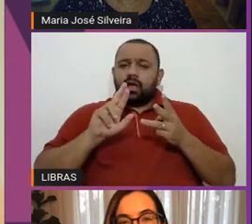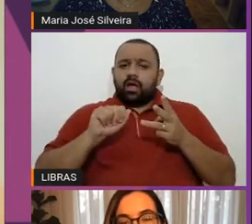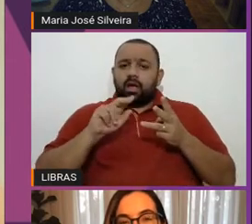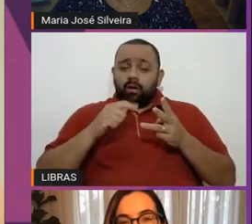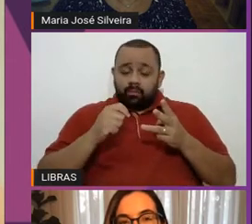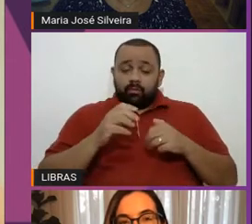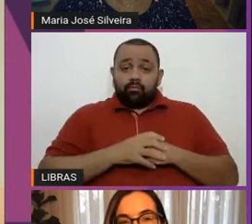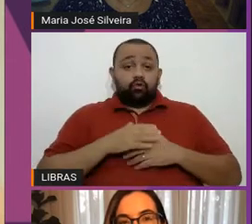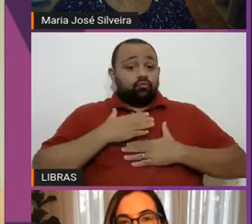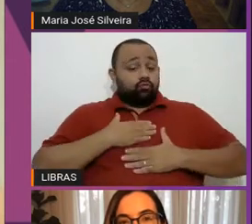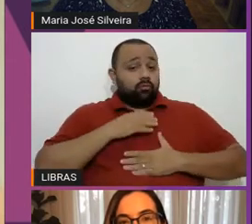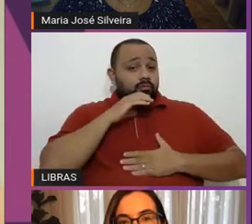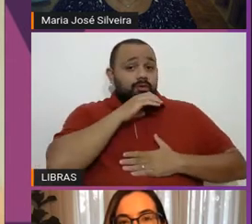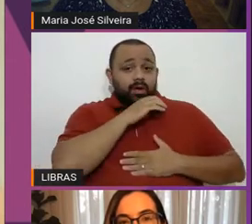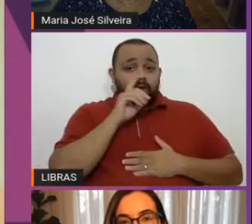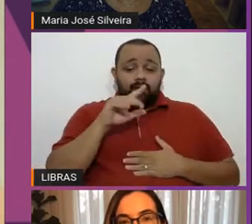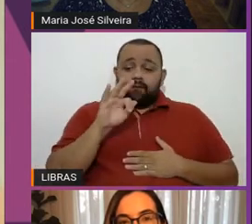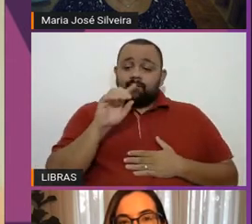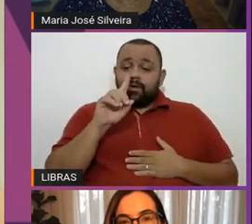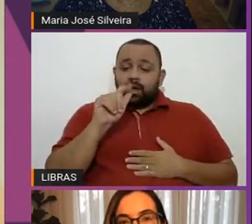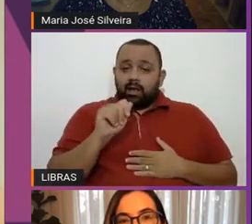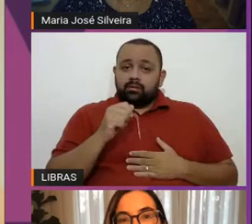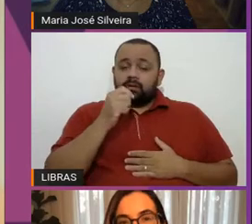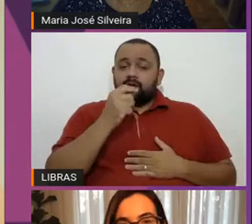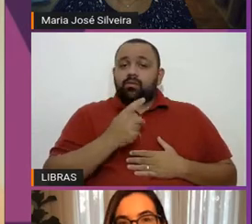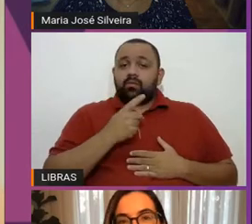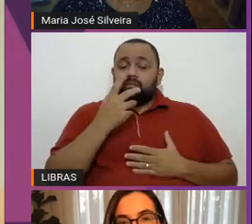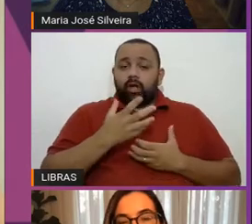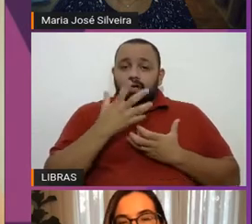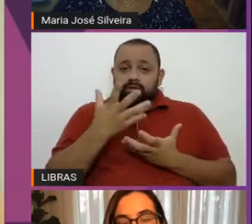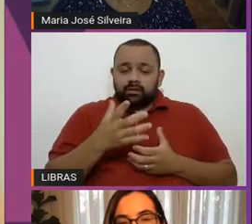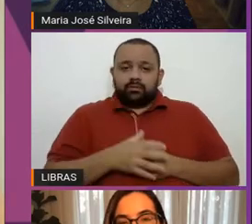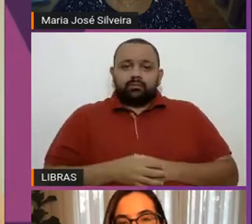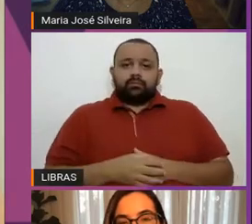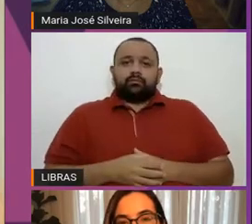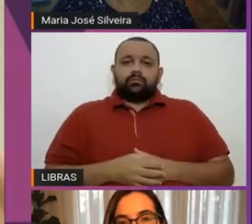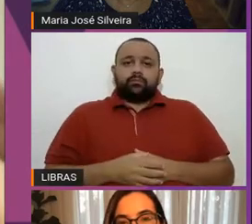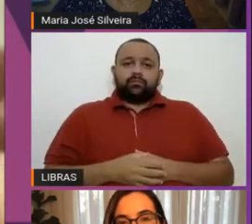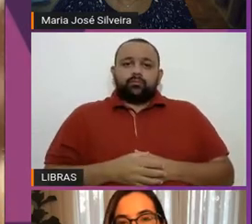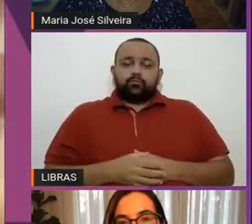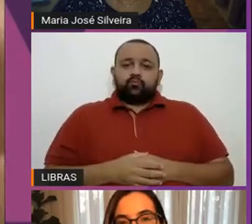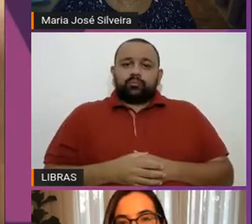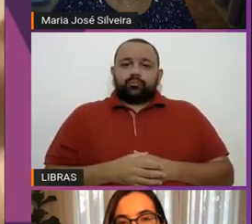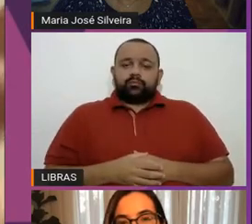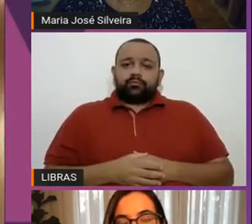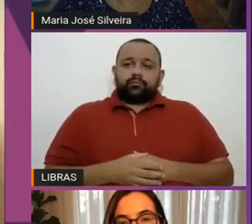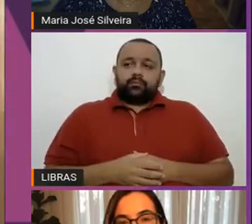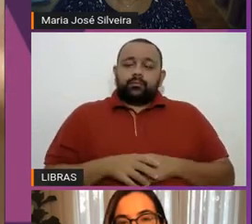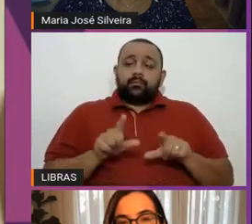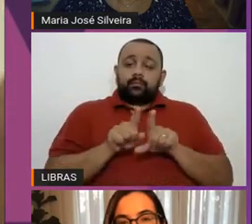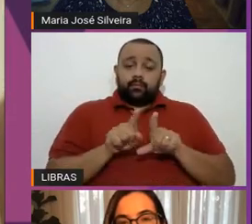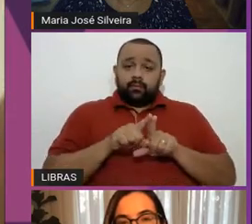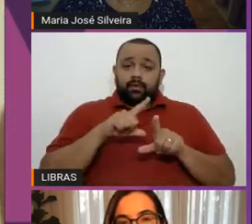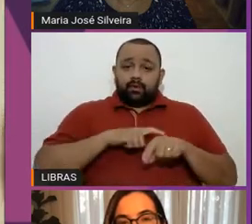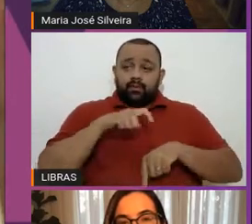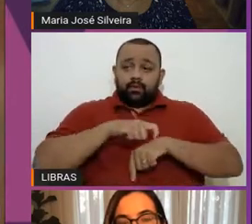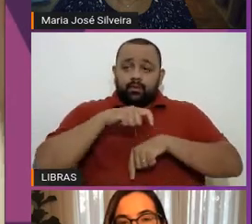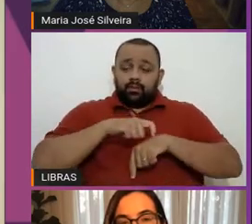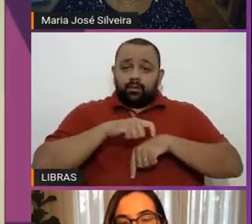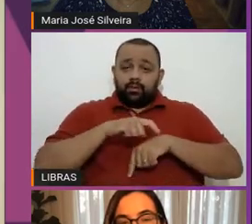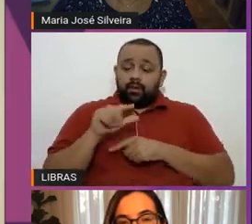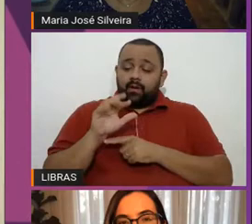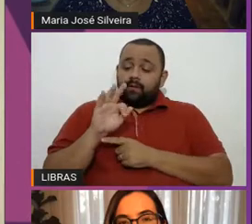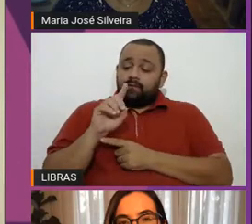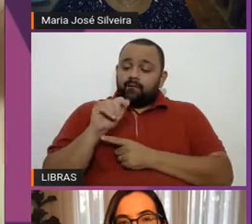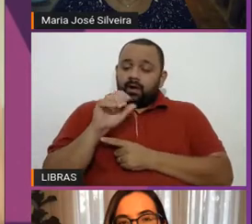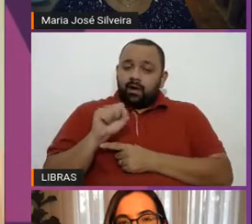meu corpo ainda quente conto de fadas poesia então tem tanto que tem um mês que são estritamente ponto